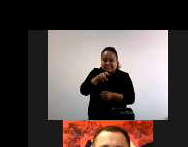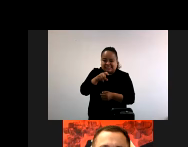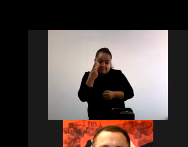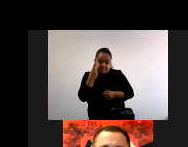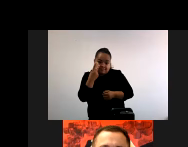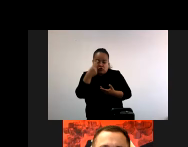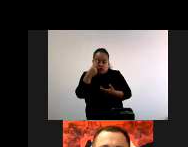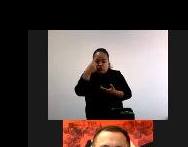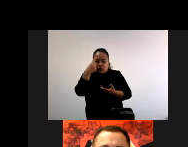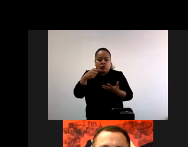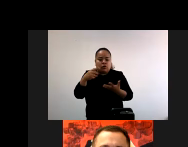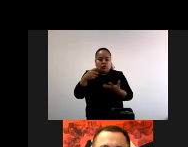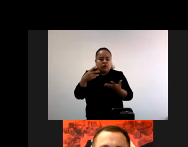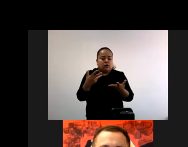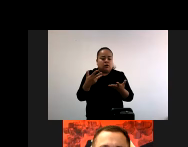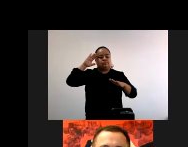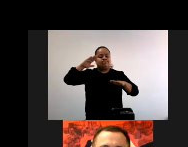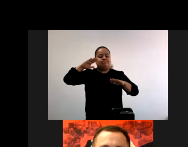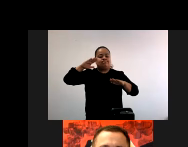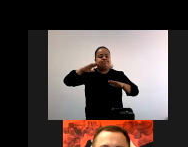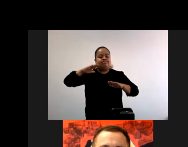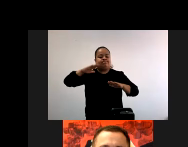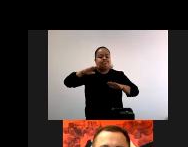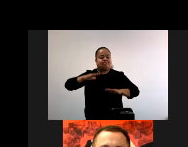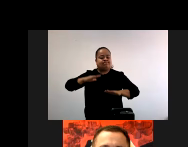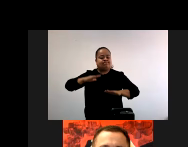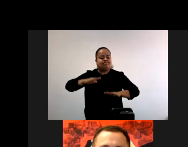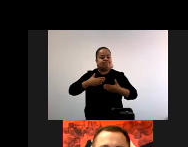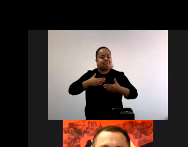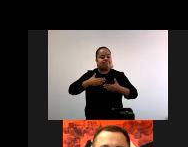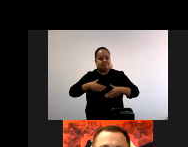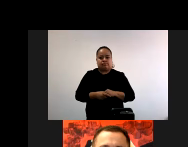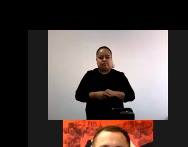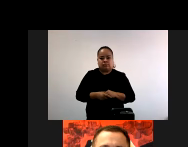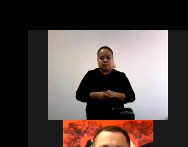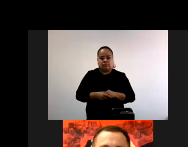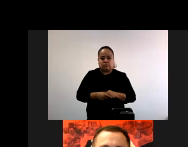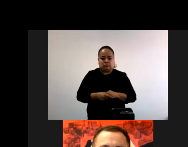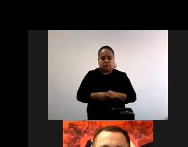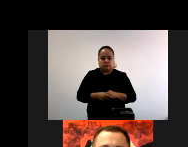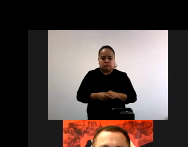o atendimento. Essas informações estão publicadas.